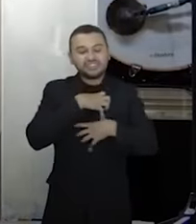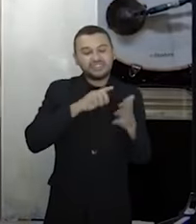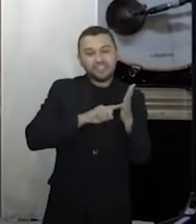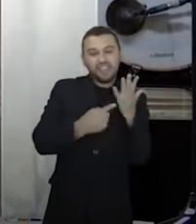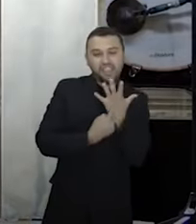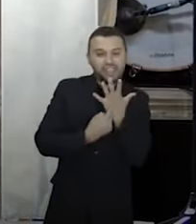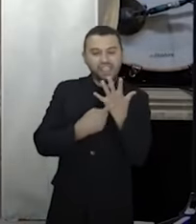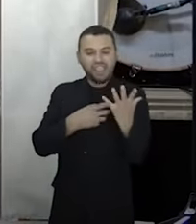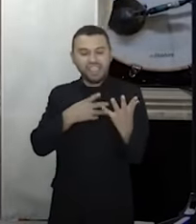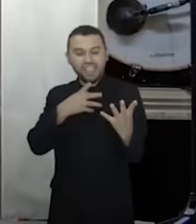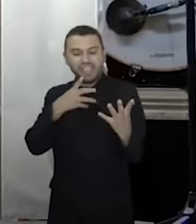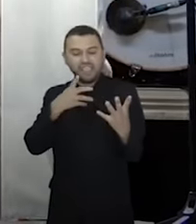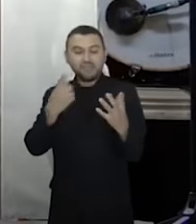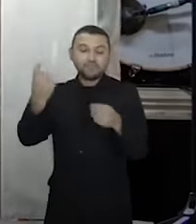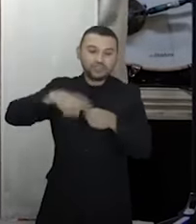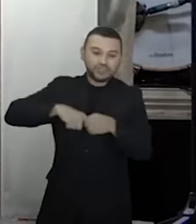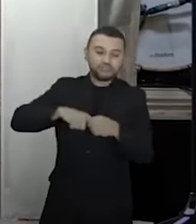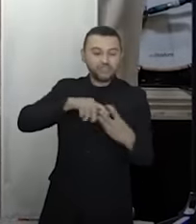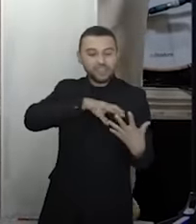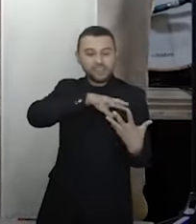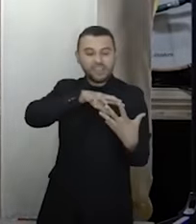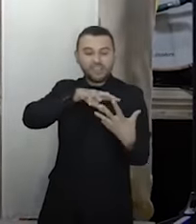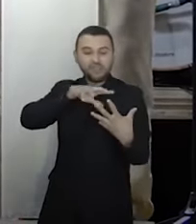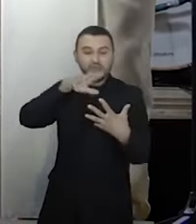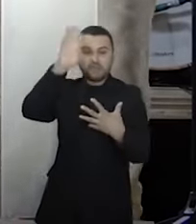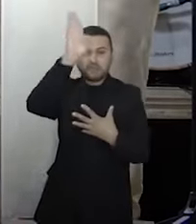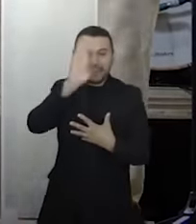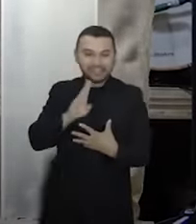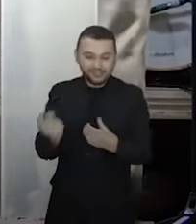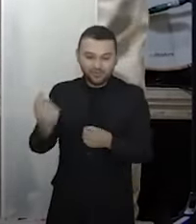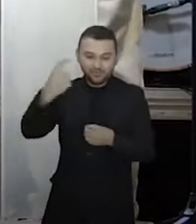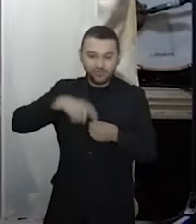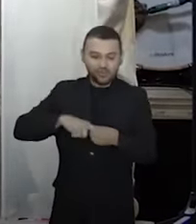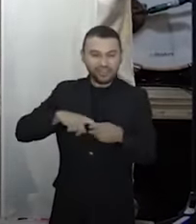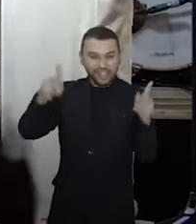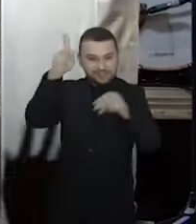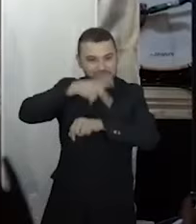tá voltando, este é o nosso país.